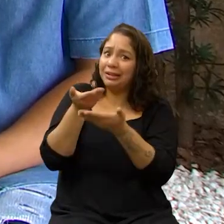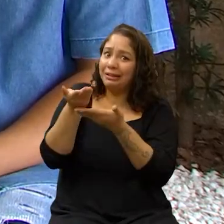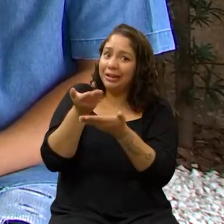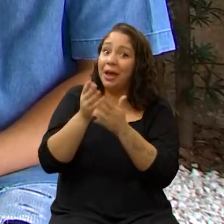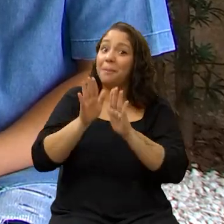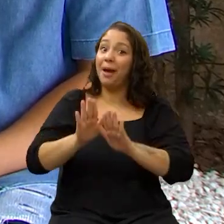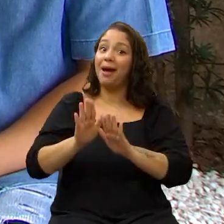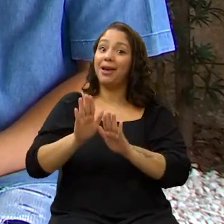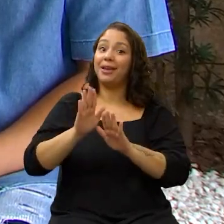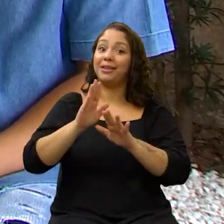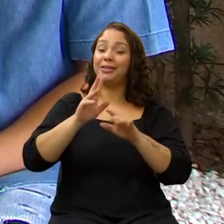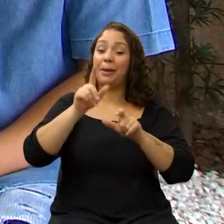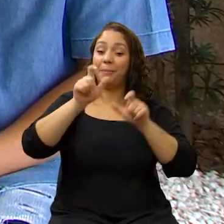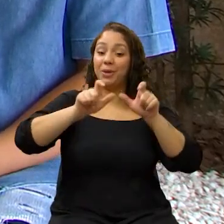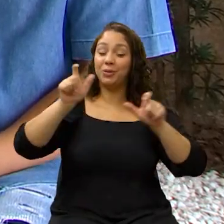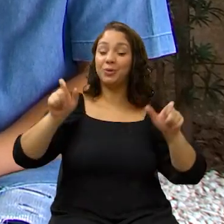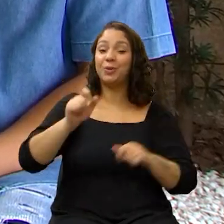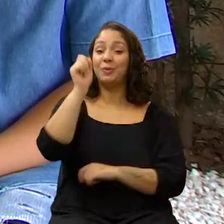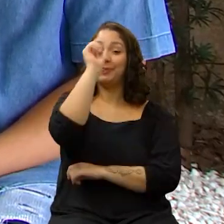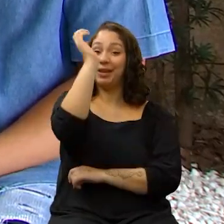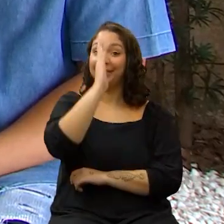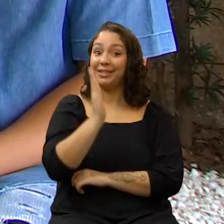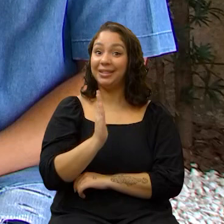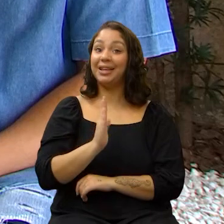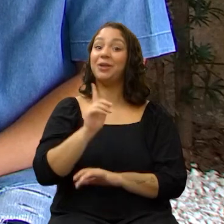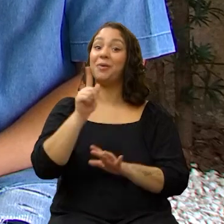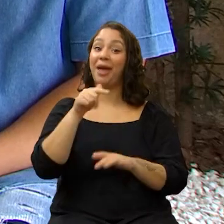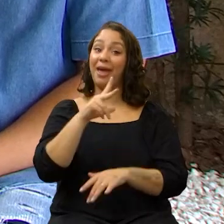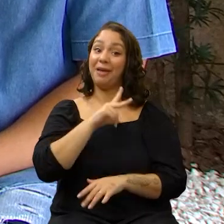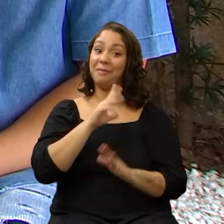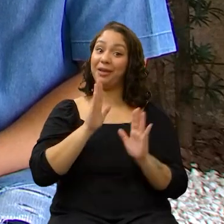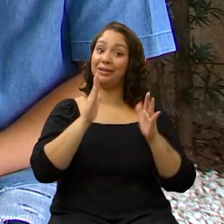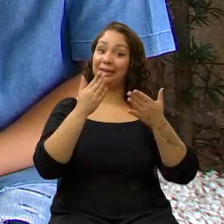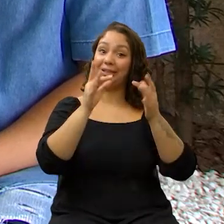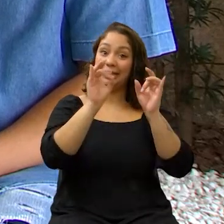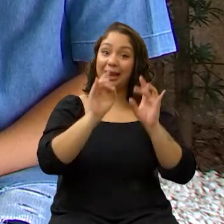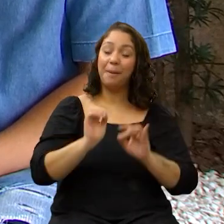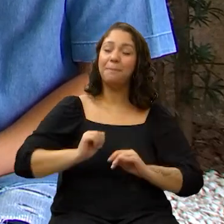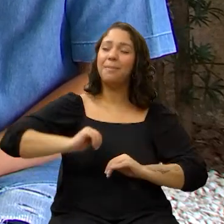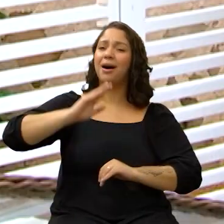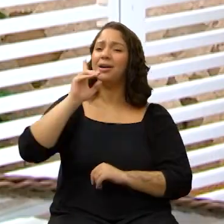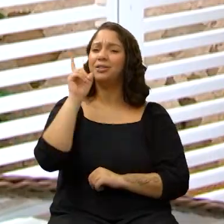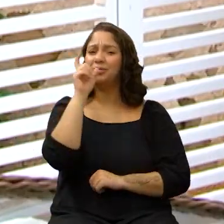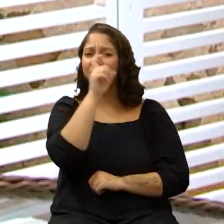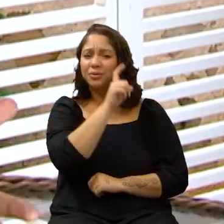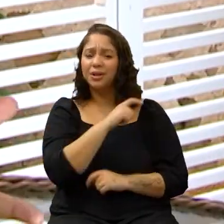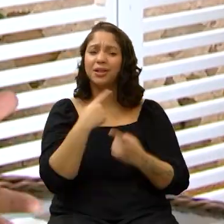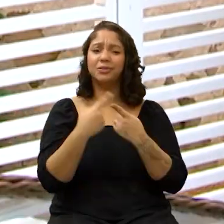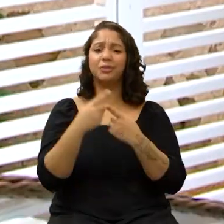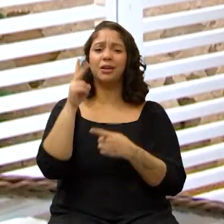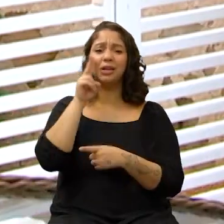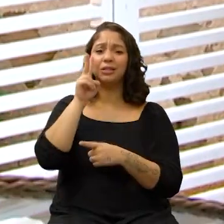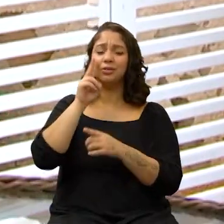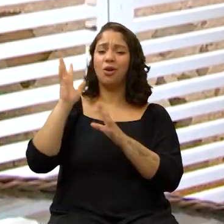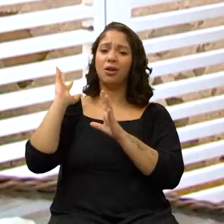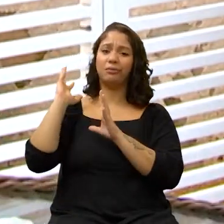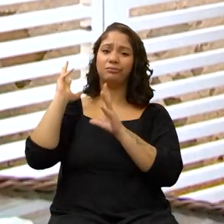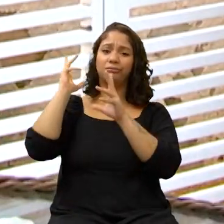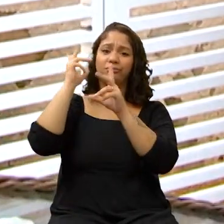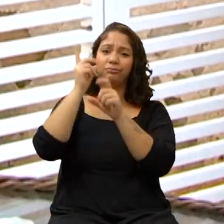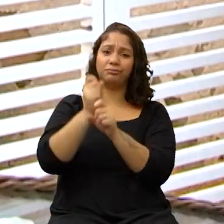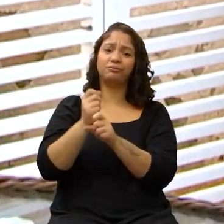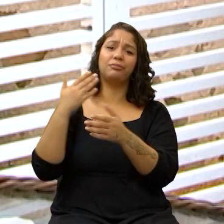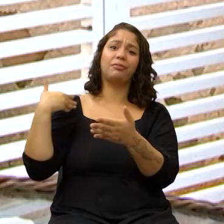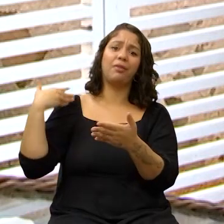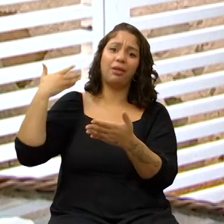mas o caso brasileiro é um caso particular, né? As pessoas têm ainda mais dificuldade, porque pelo próprio histórico do Brasil, a gente passou por um